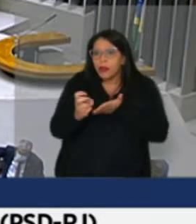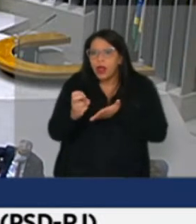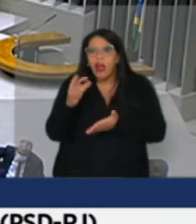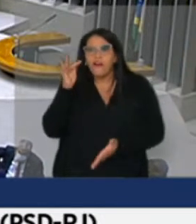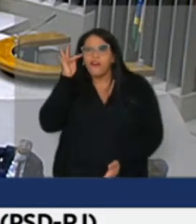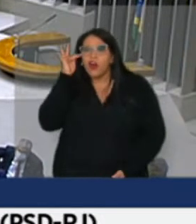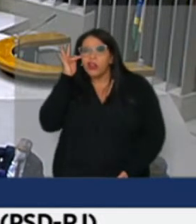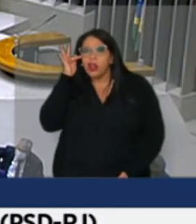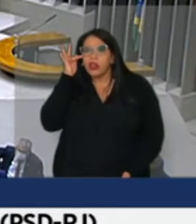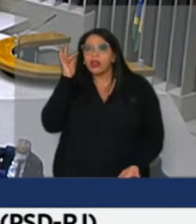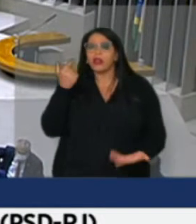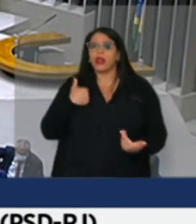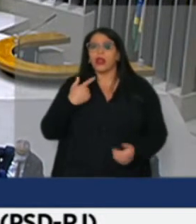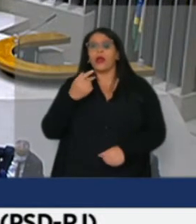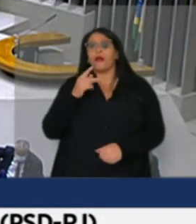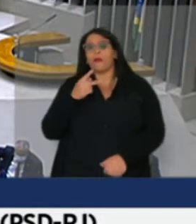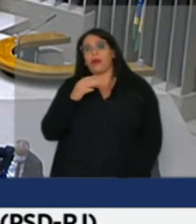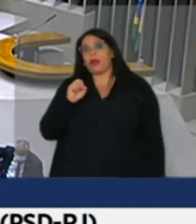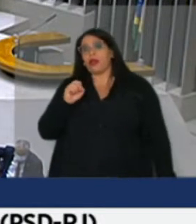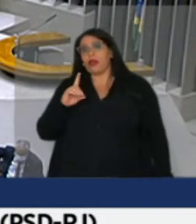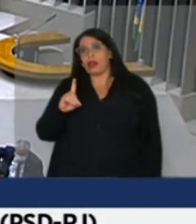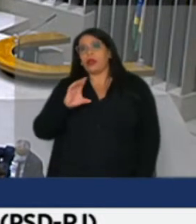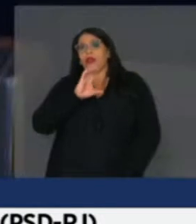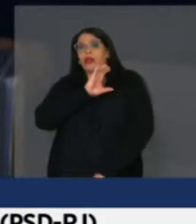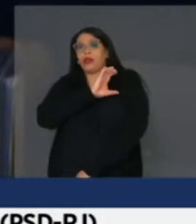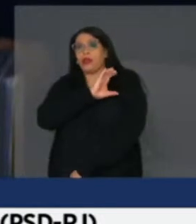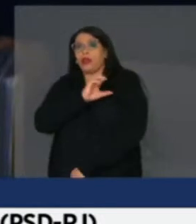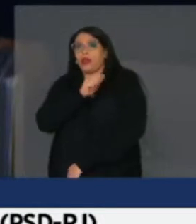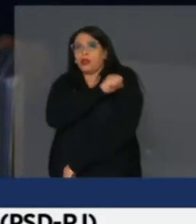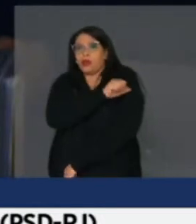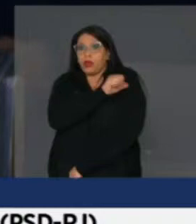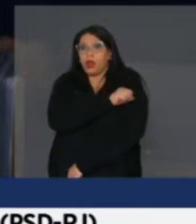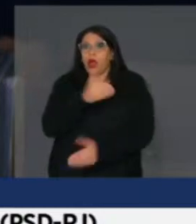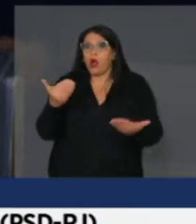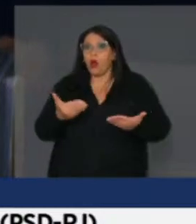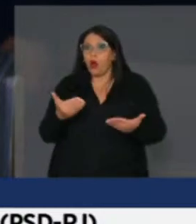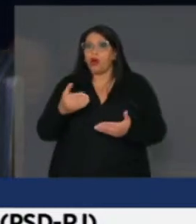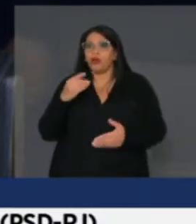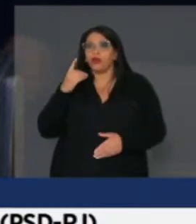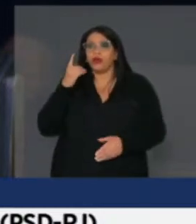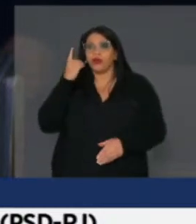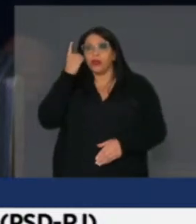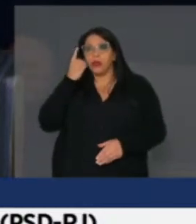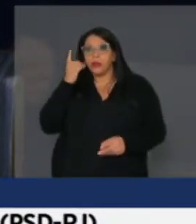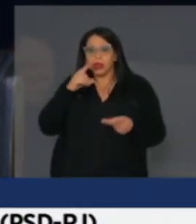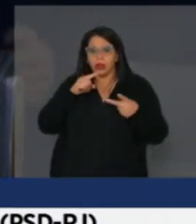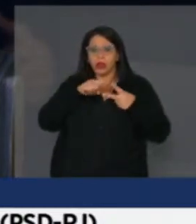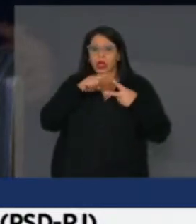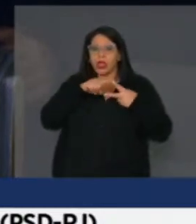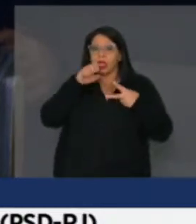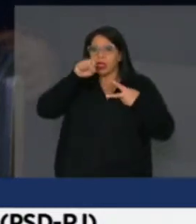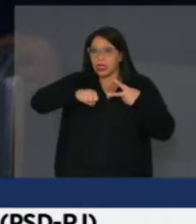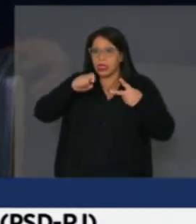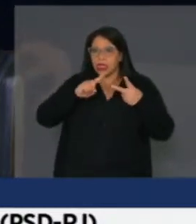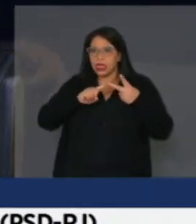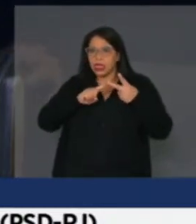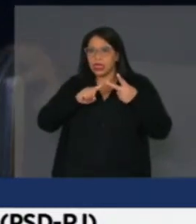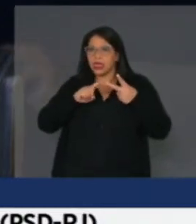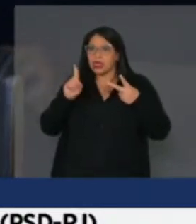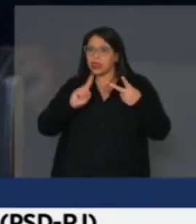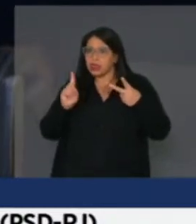de Lis, do PSD do Rio de Janeiro, e, portanto, os deputados e deputadas estão votando em três opções: sim, não e abstenção. Sim,